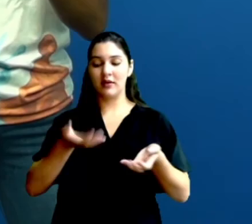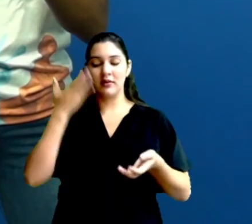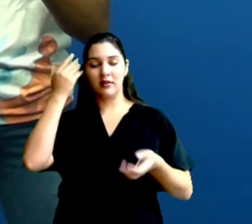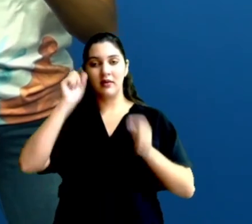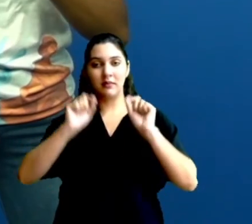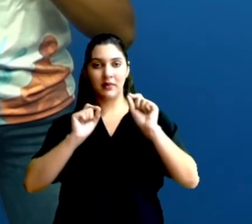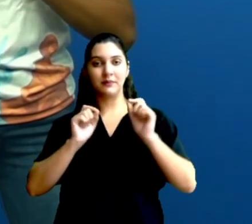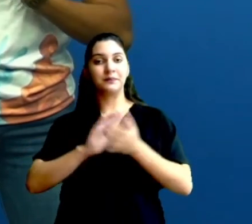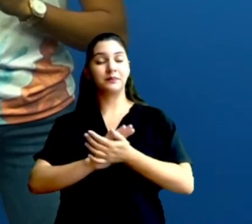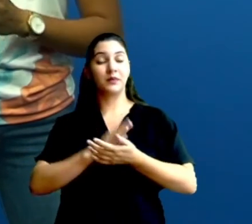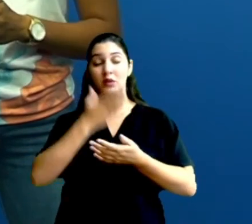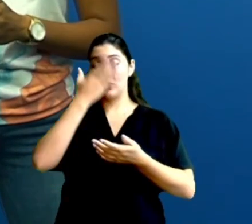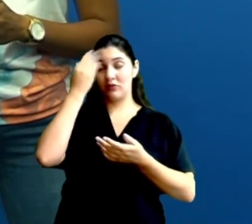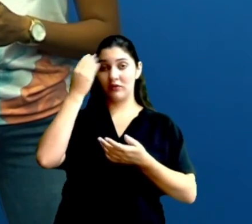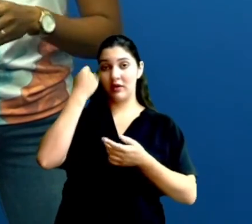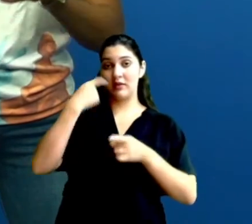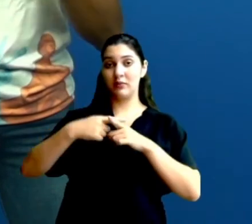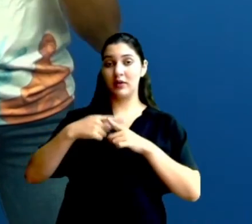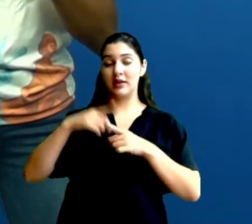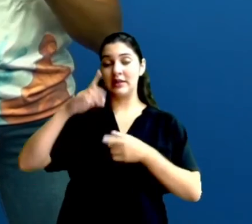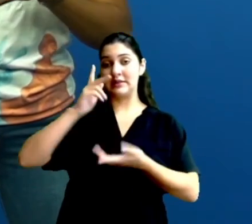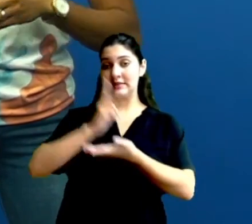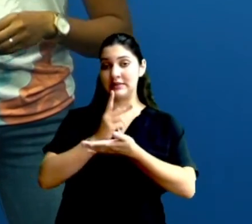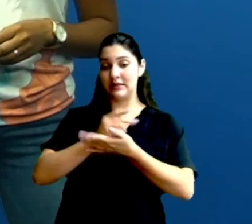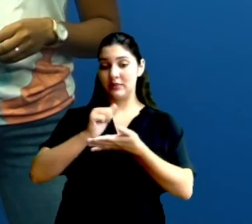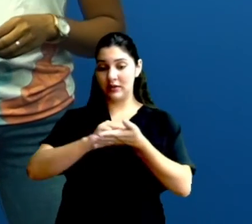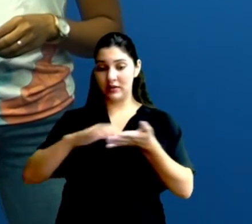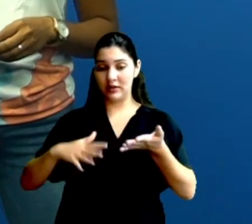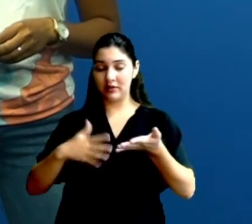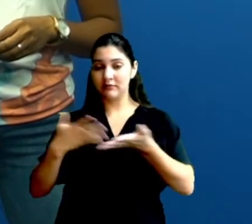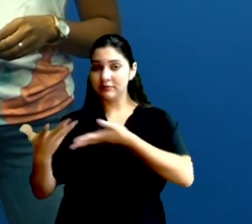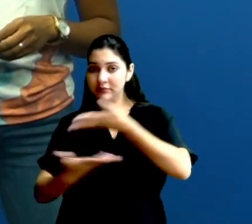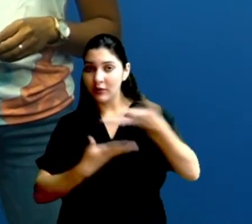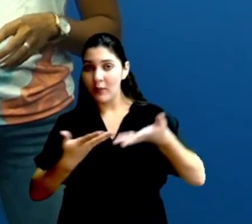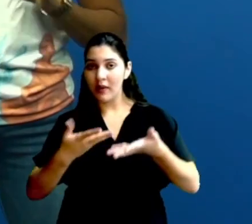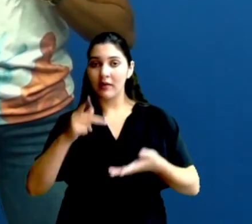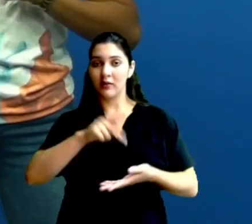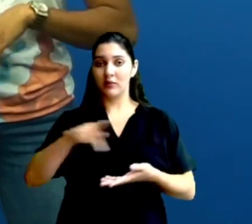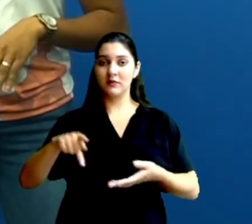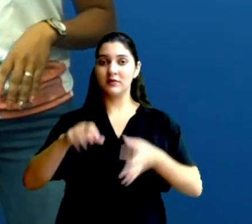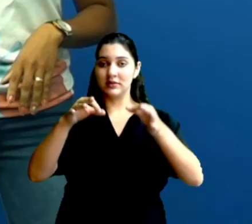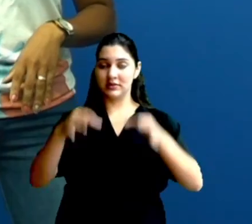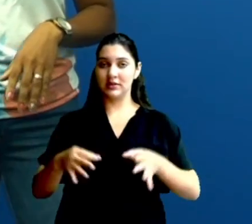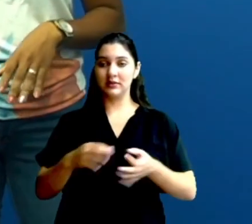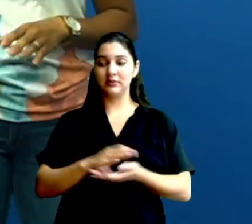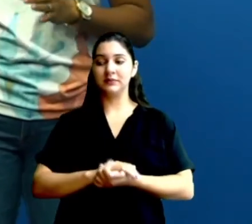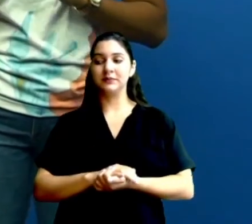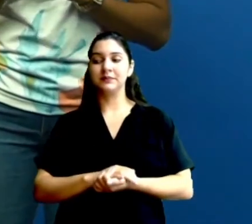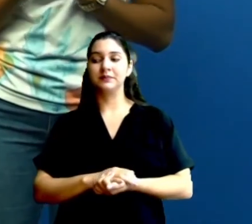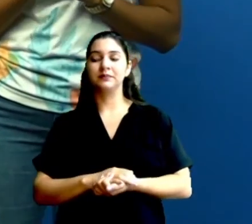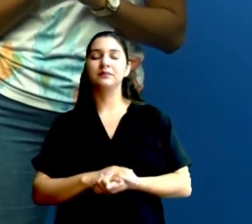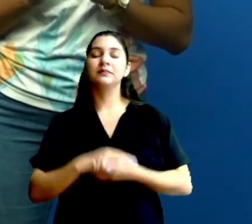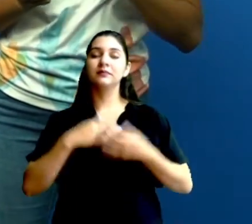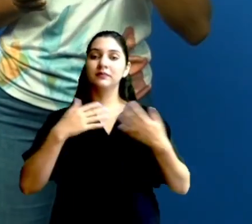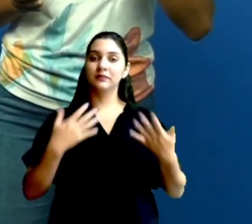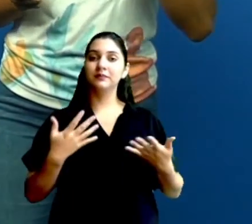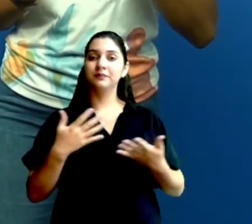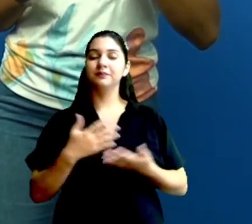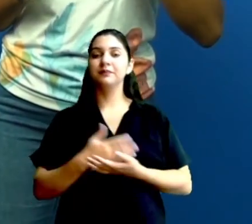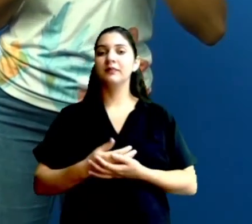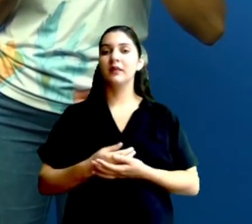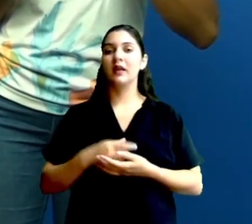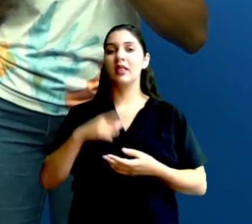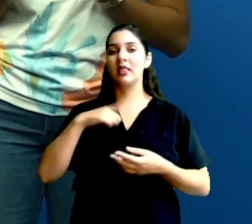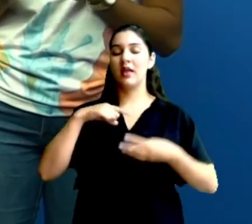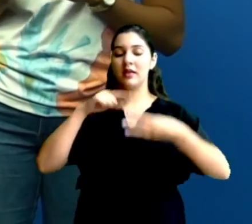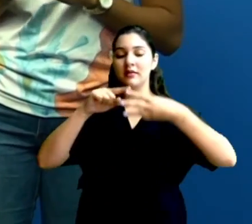Mas não esquece, toda vez que tem atividade, compartilha com teu professor, certo? Vamos a ela? Gente,